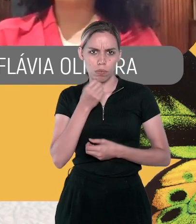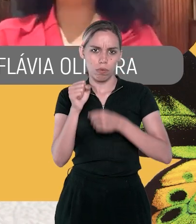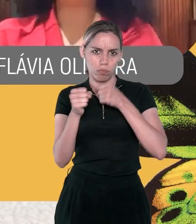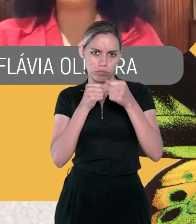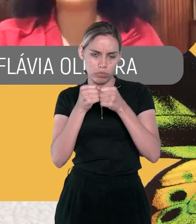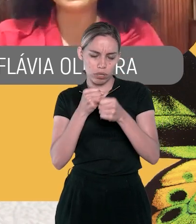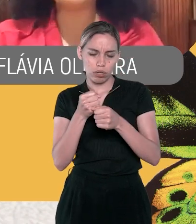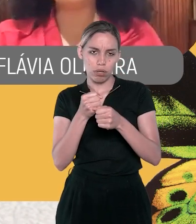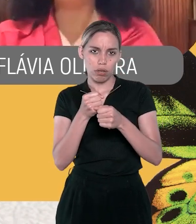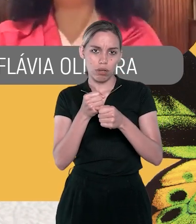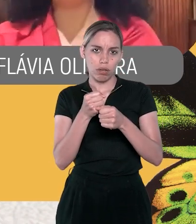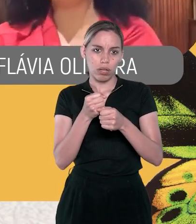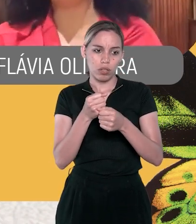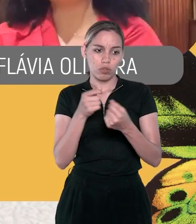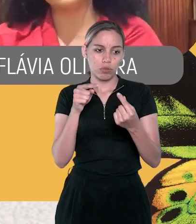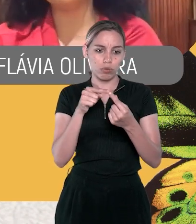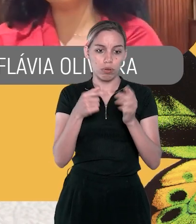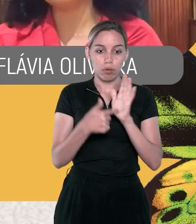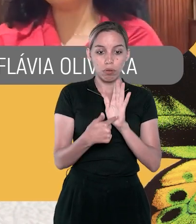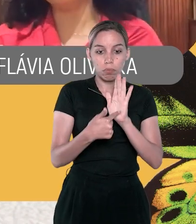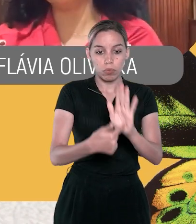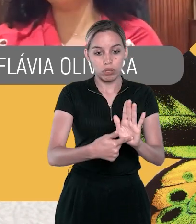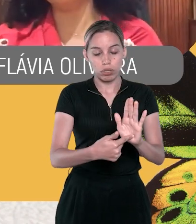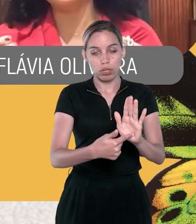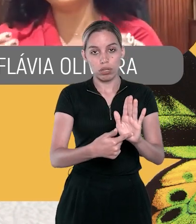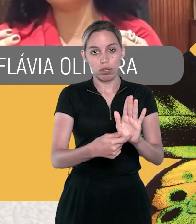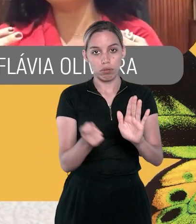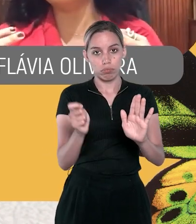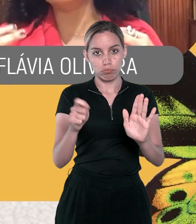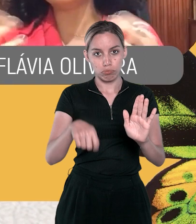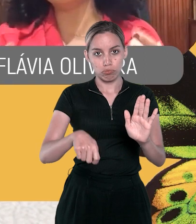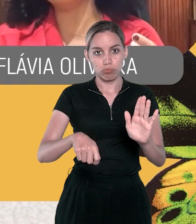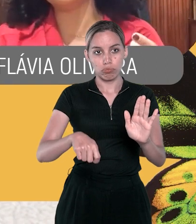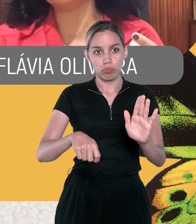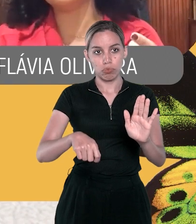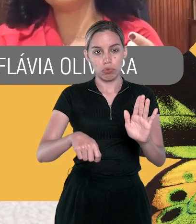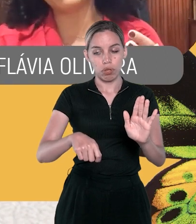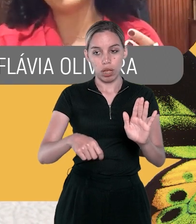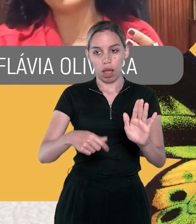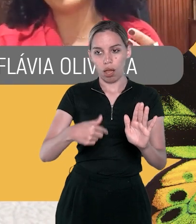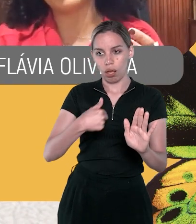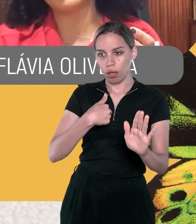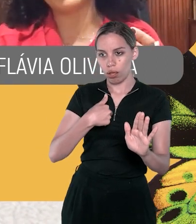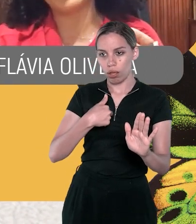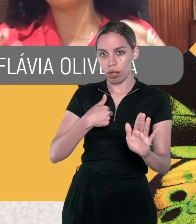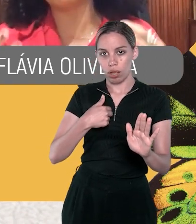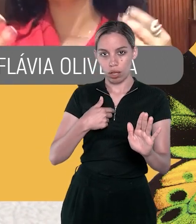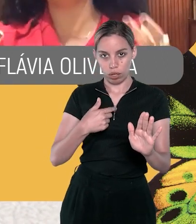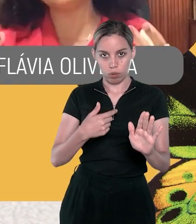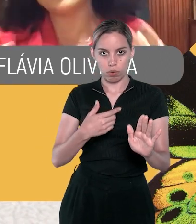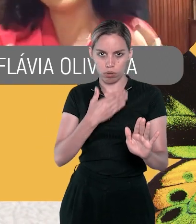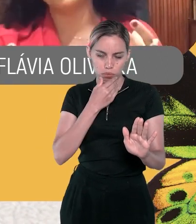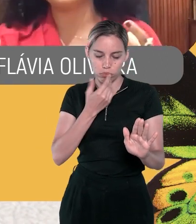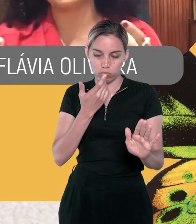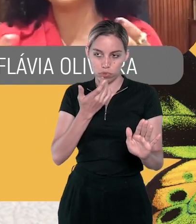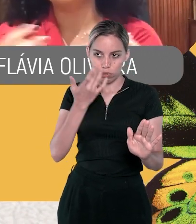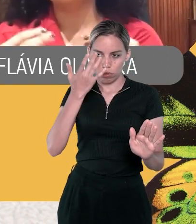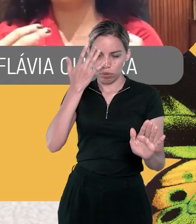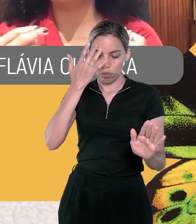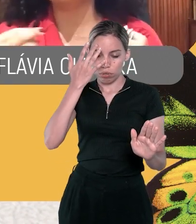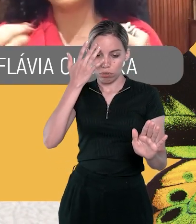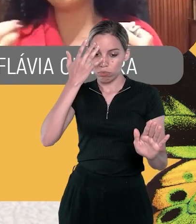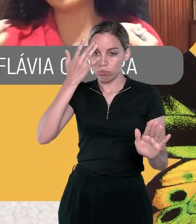a invisibilidade está presente, no sentido de ele não reconhecer a potência,